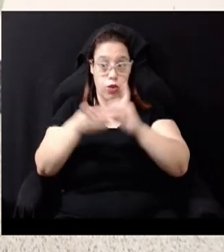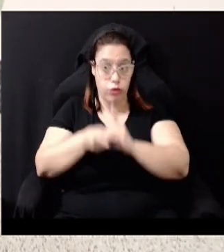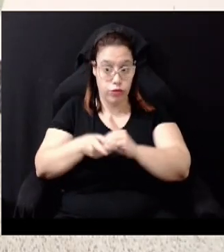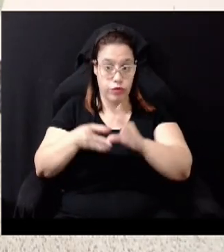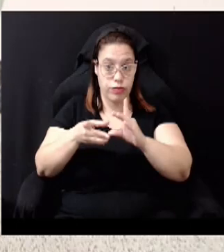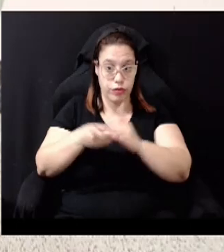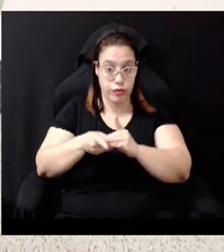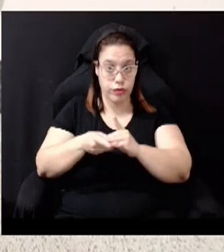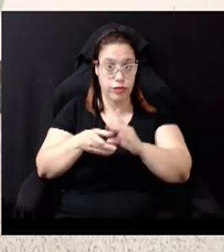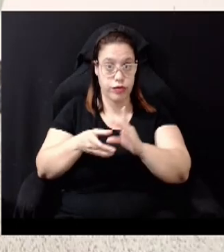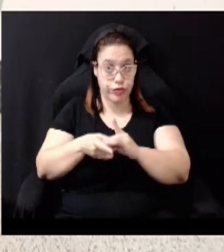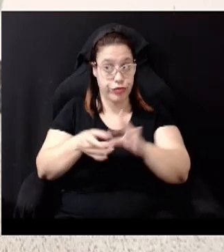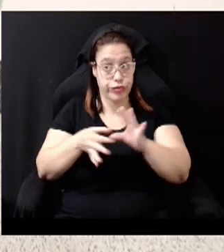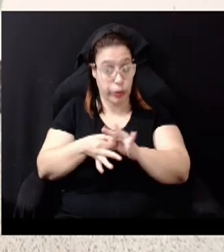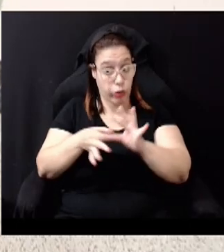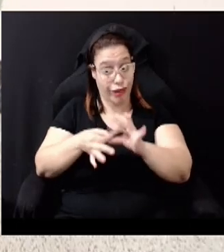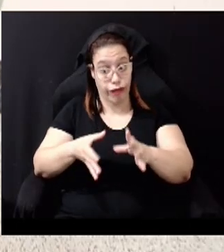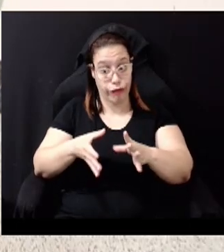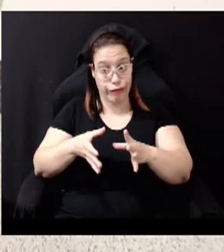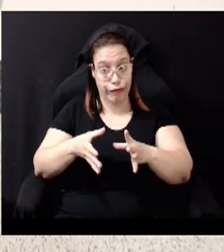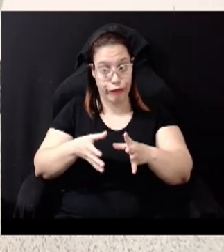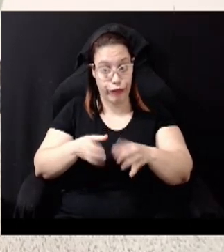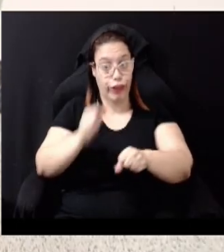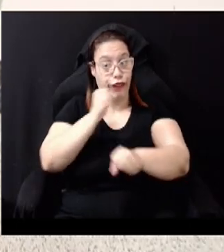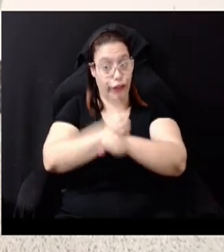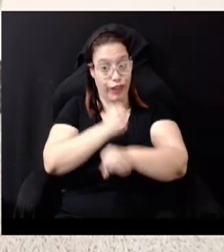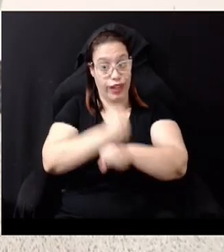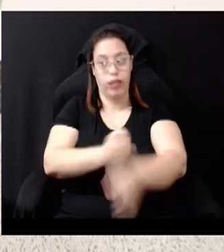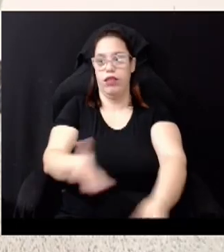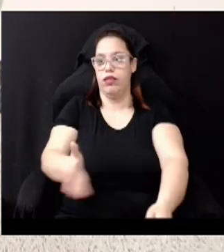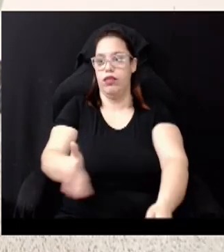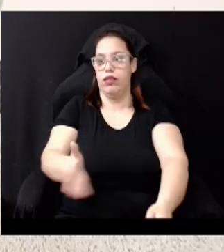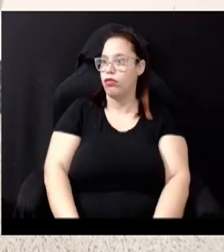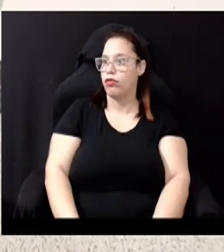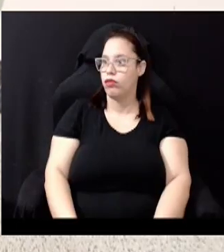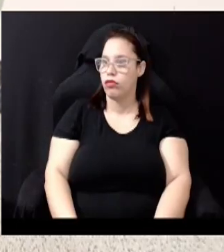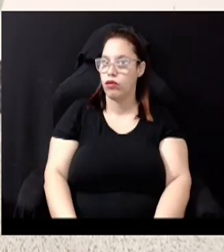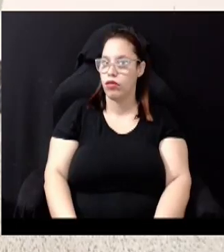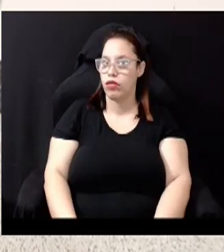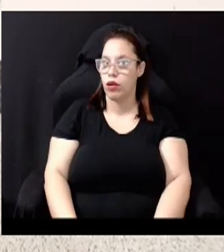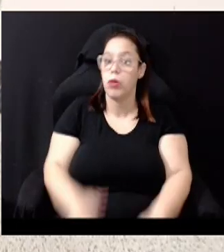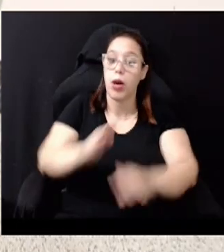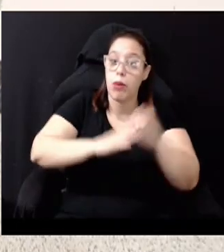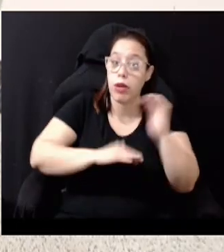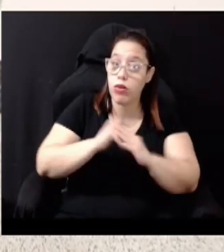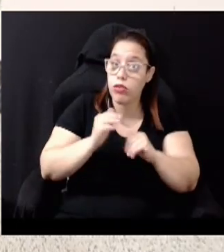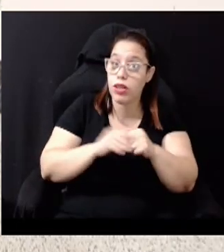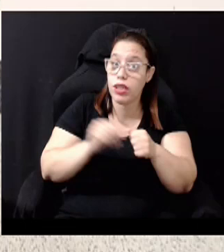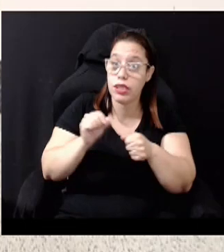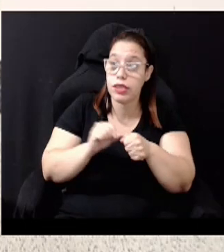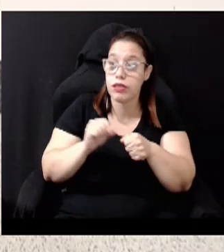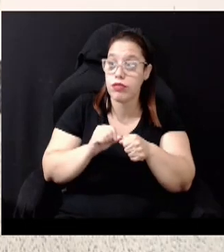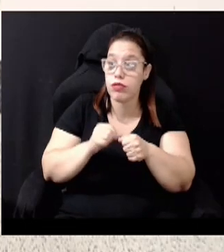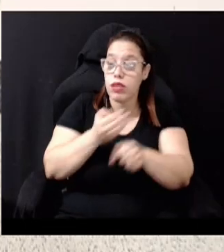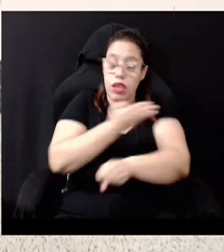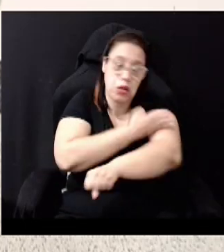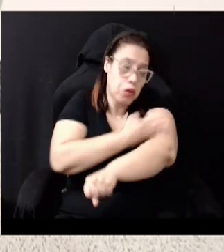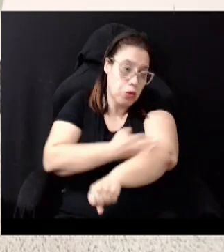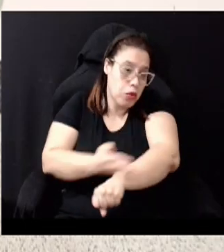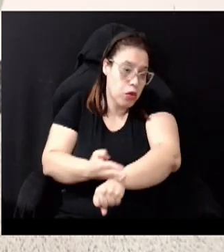sociais. Eles são usuários da rede social, mas eles não produzem, eles não são acostumados a usar a ferramenta como